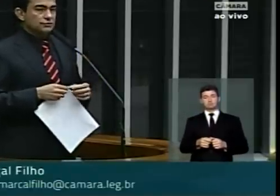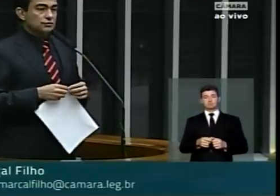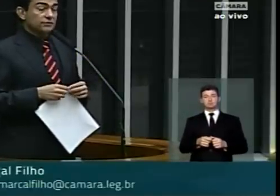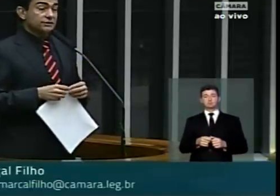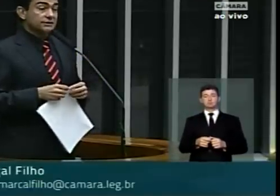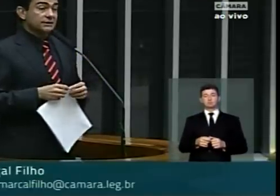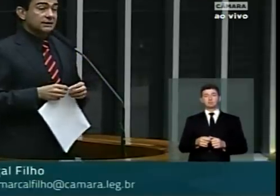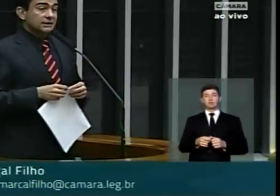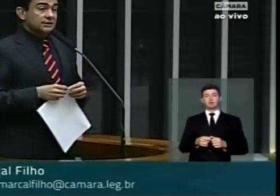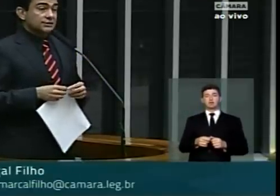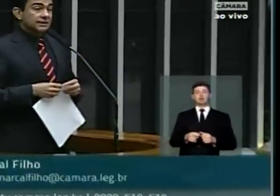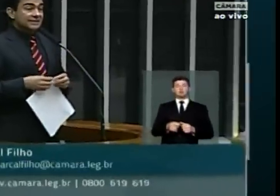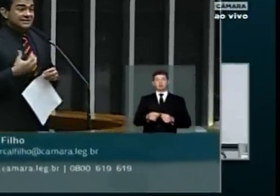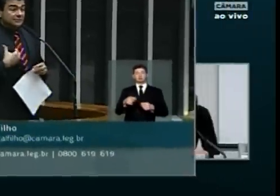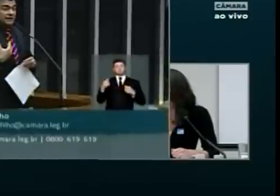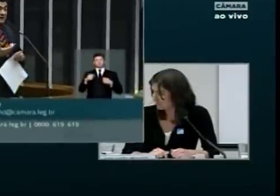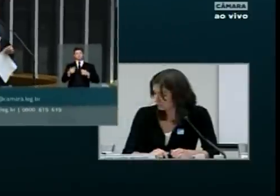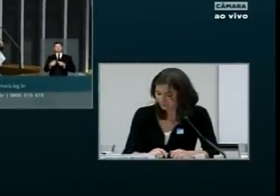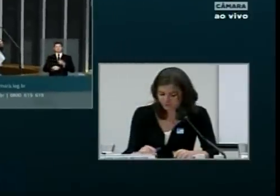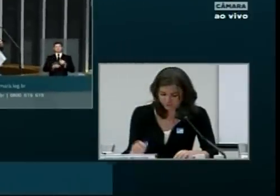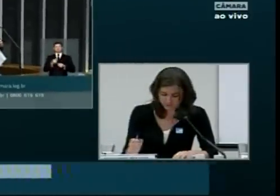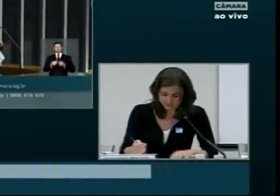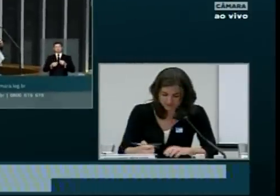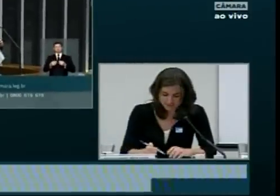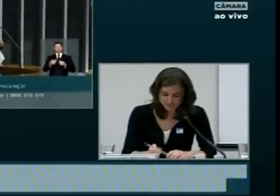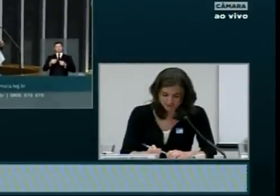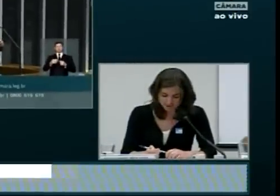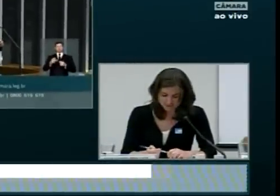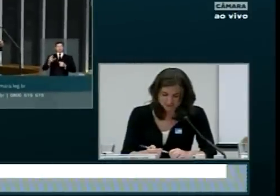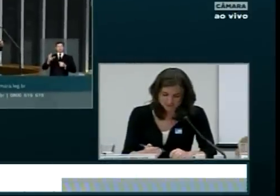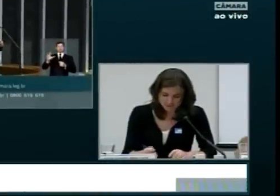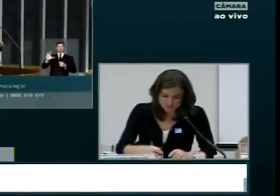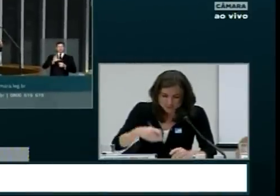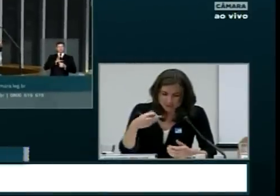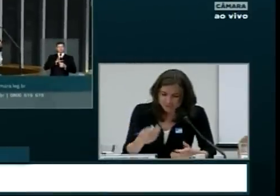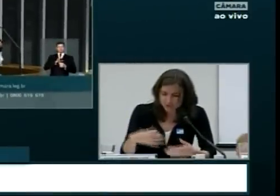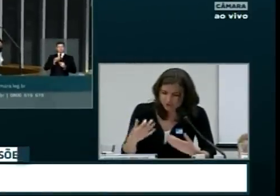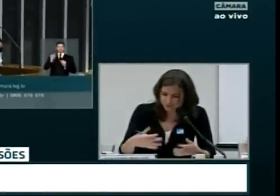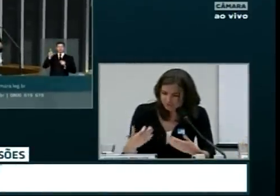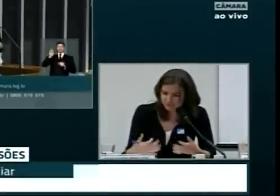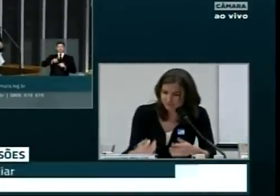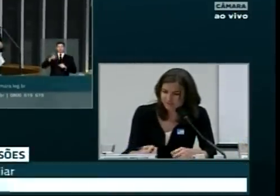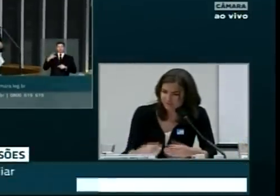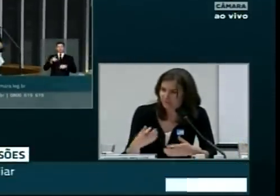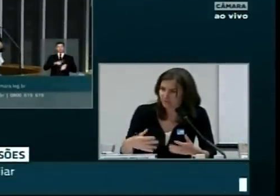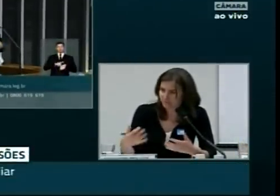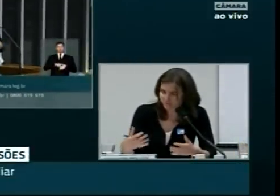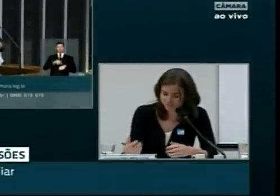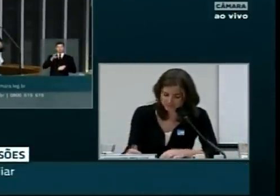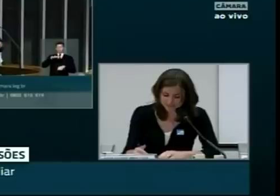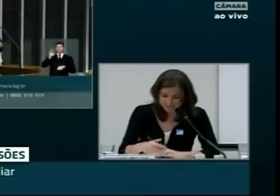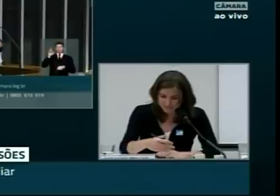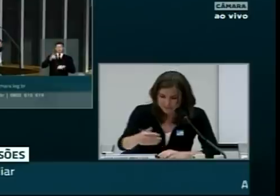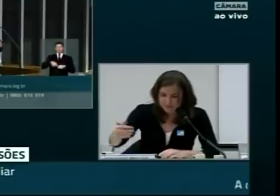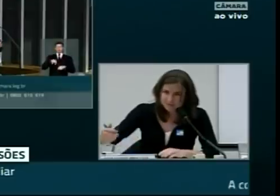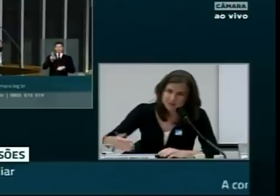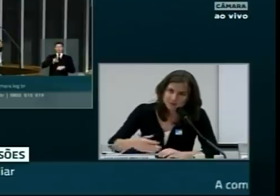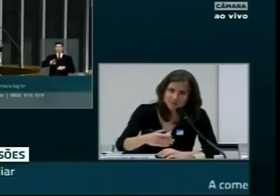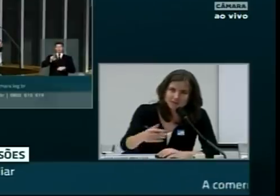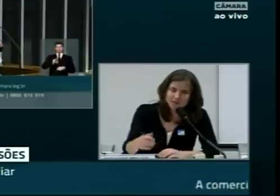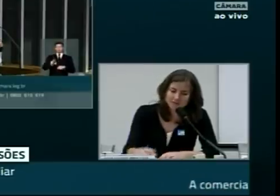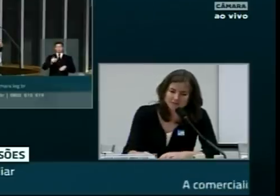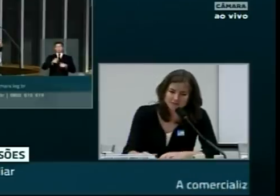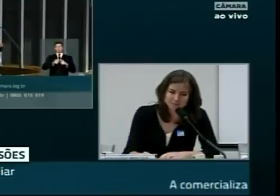determinado momento de sua vida, de receber aquilo que lhe é de direito exatamente no momento em que mais precisa, faz a utilização de